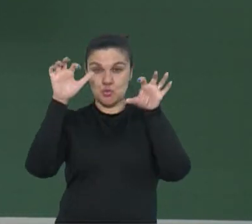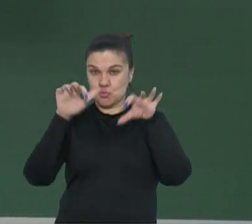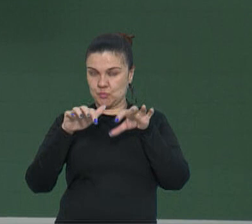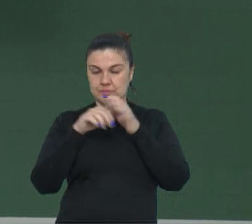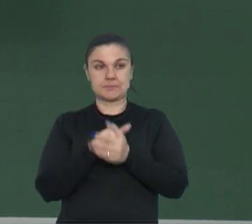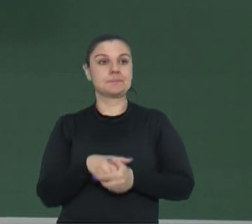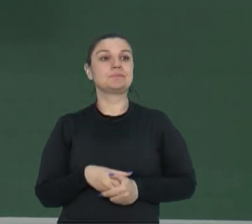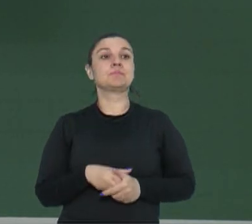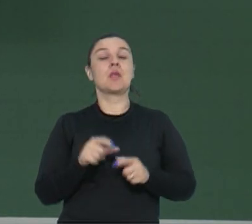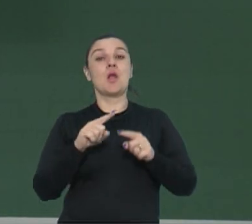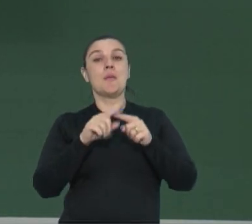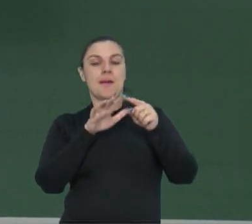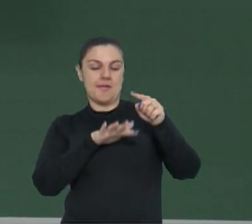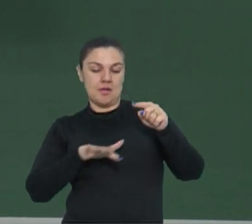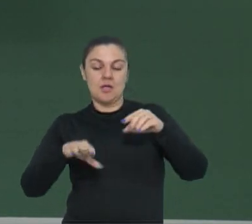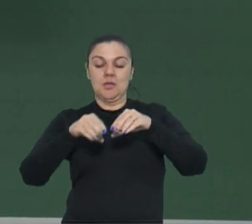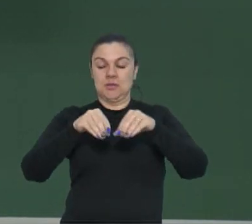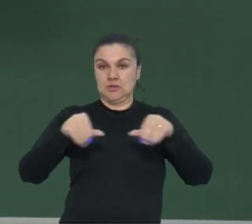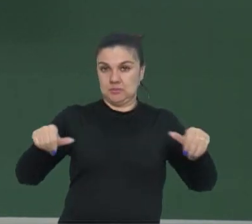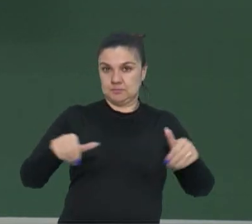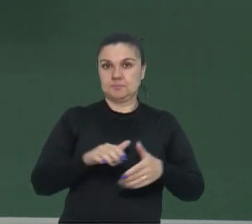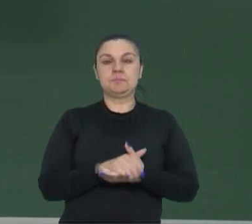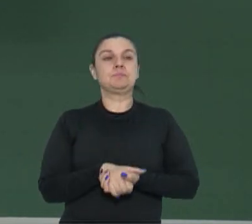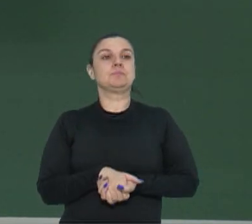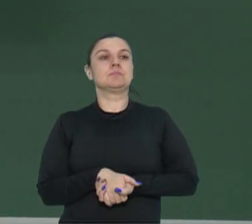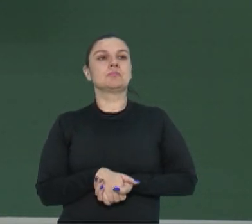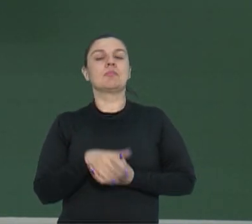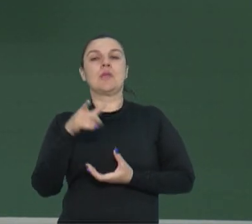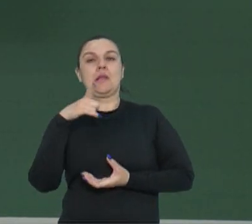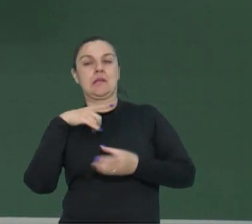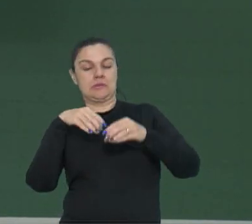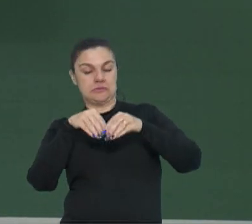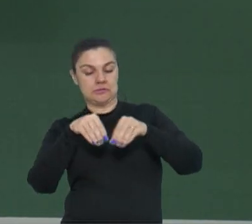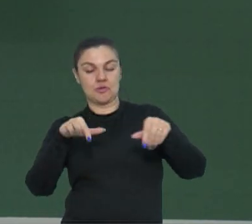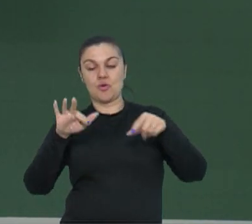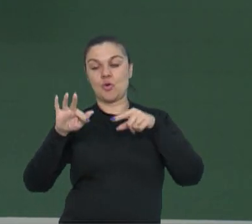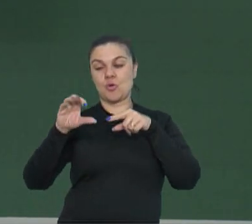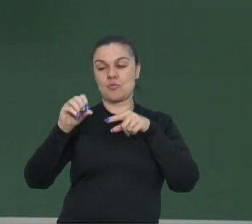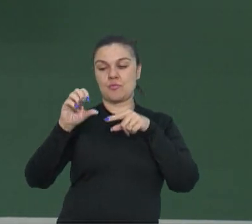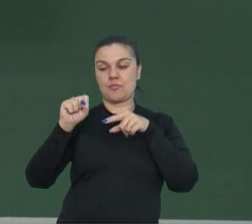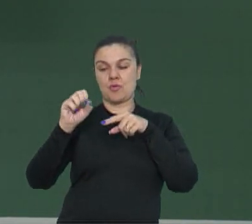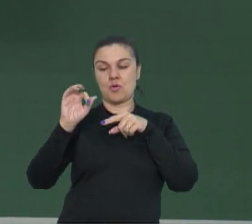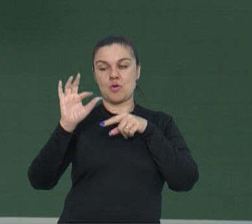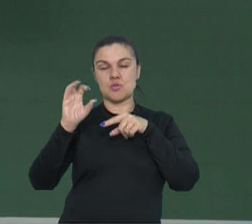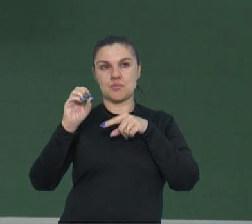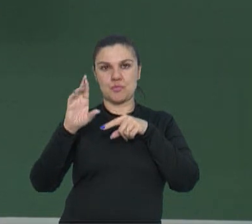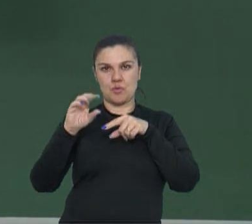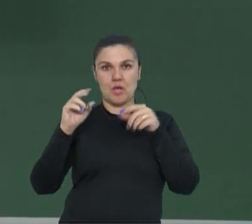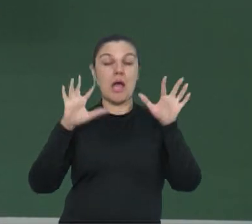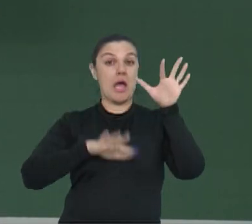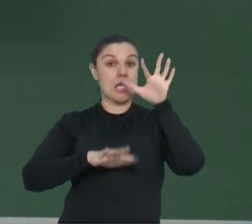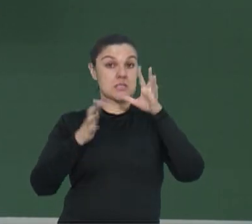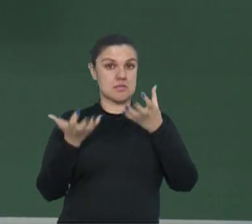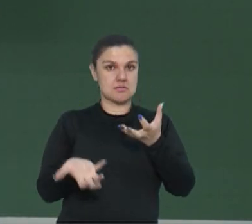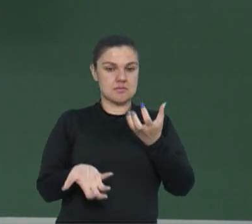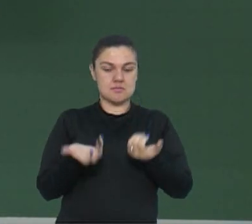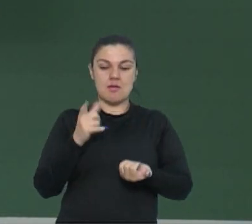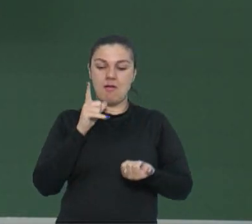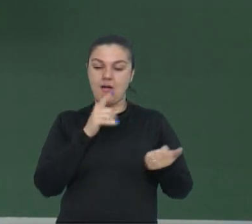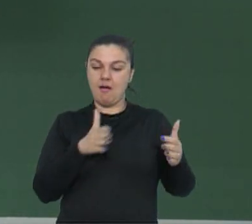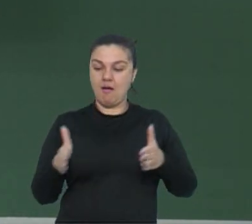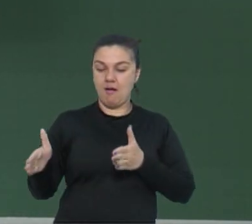ácida, mas eles estão presentes no solo, né, os íons de fósforo. Inclusive, as cheias de um rio,